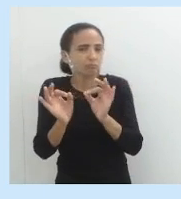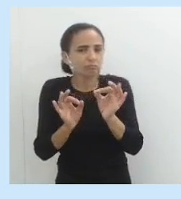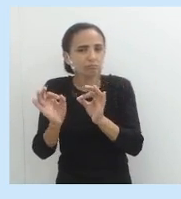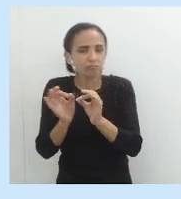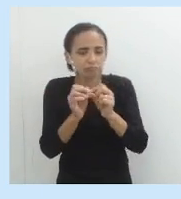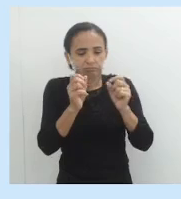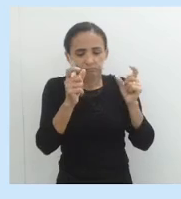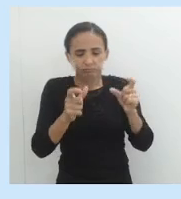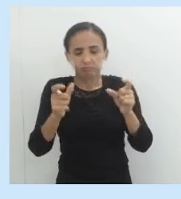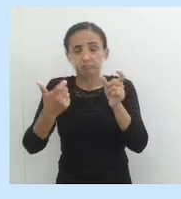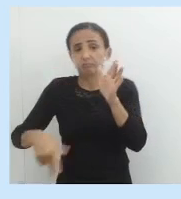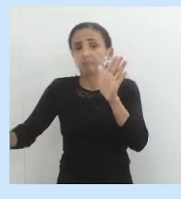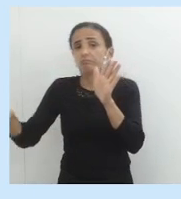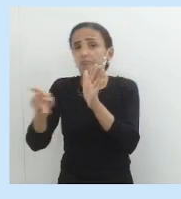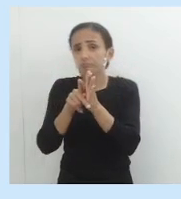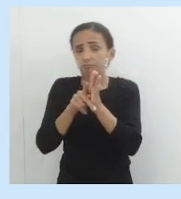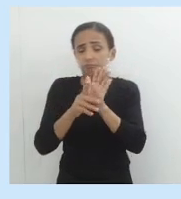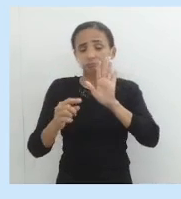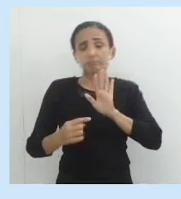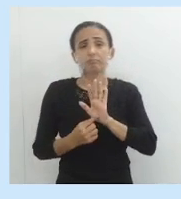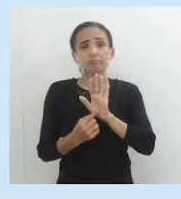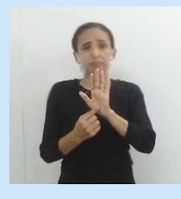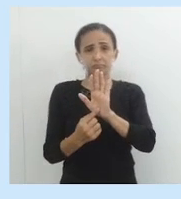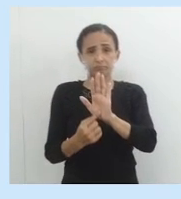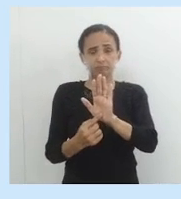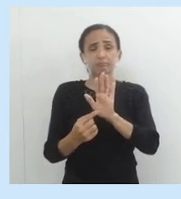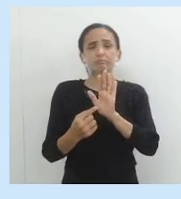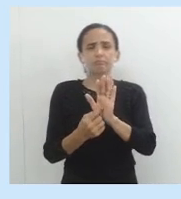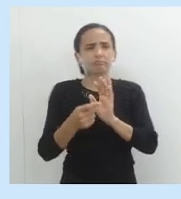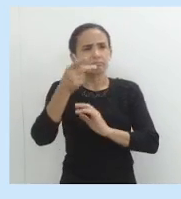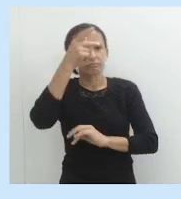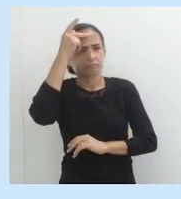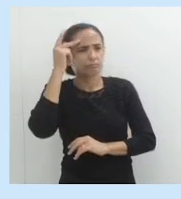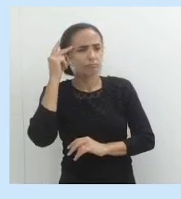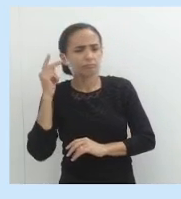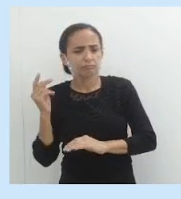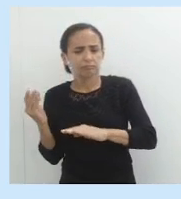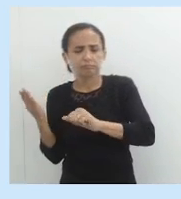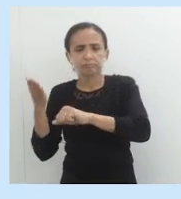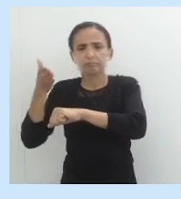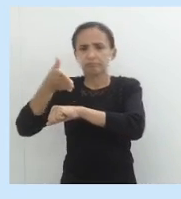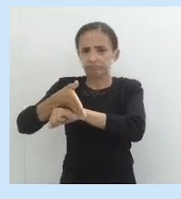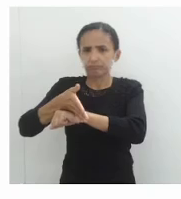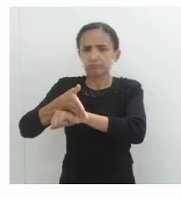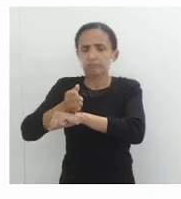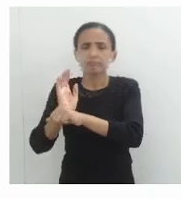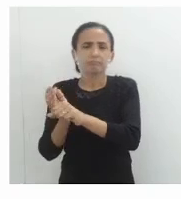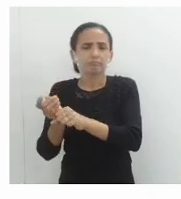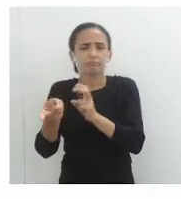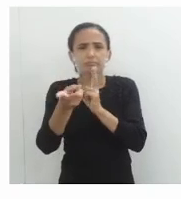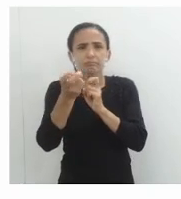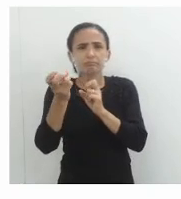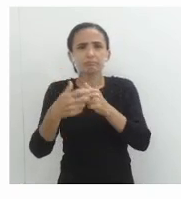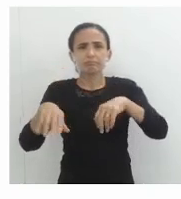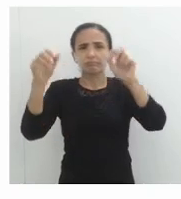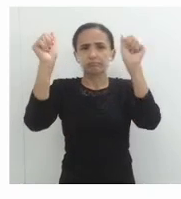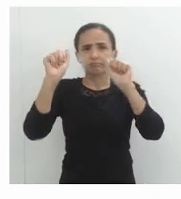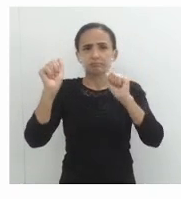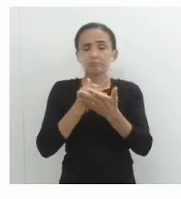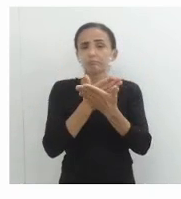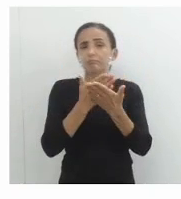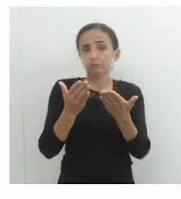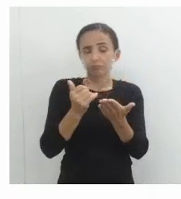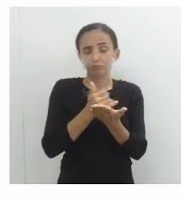espaços próprios, né, para a apreciação e exposição das obras de arte, né? Foi nessa época que